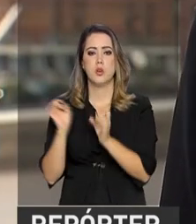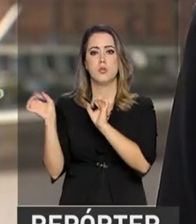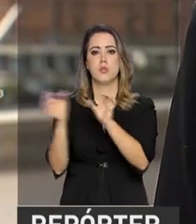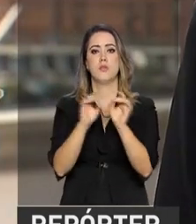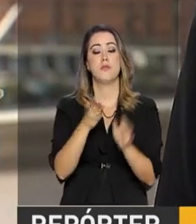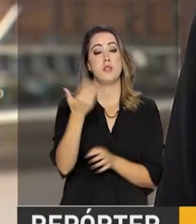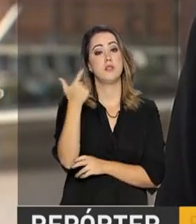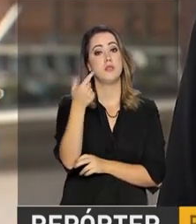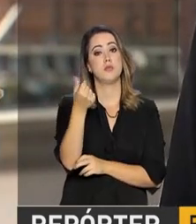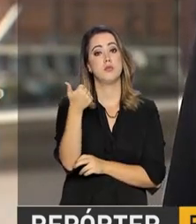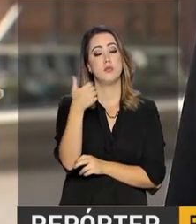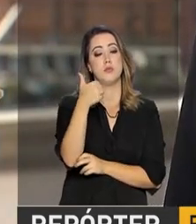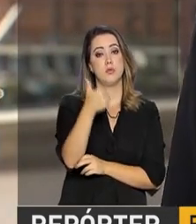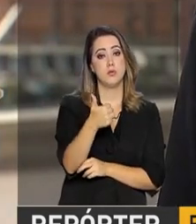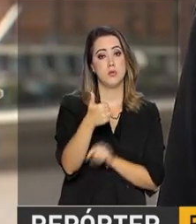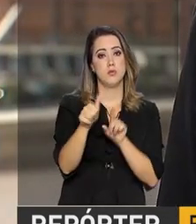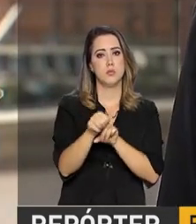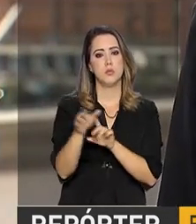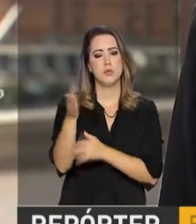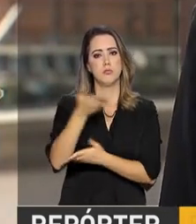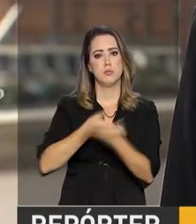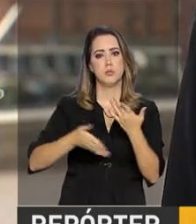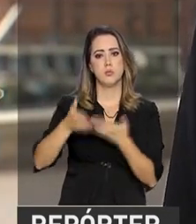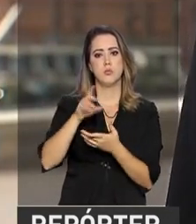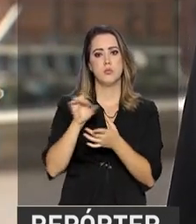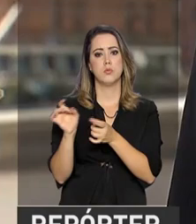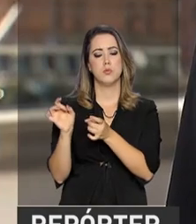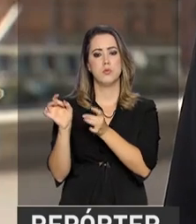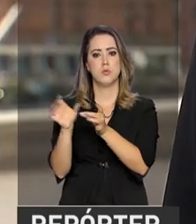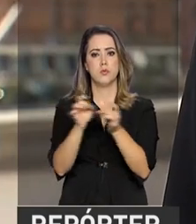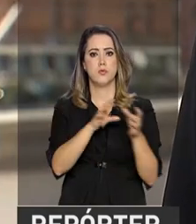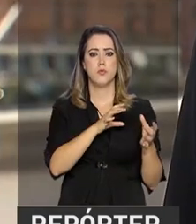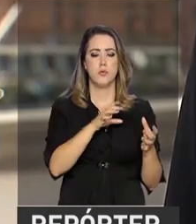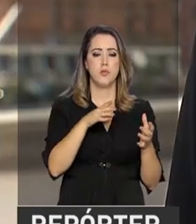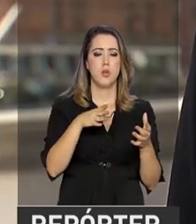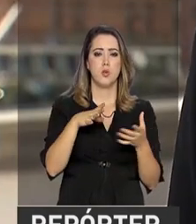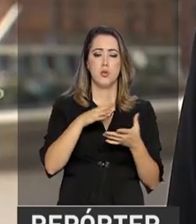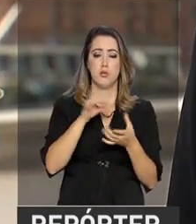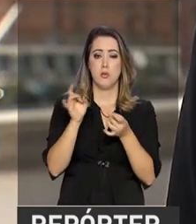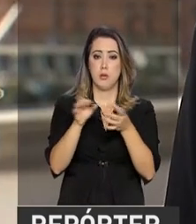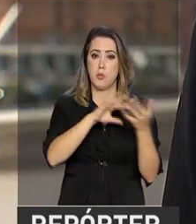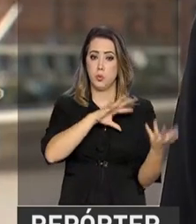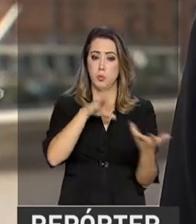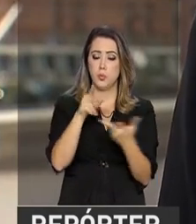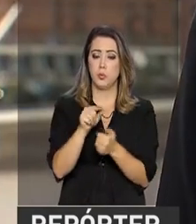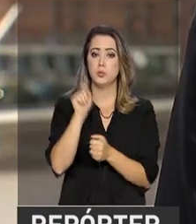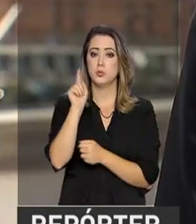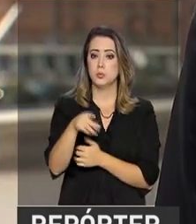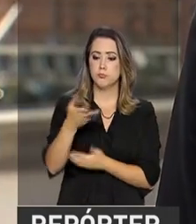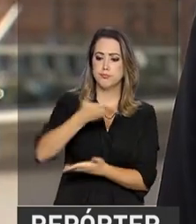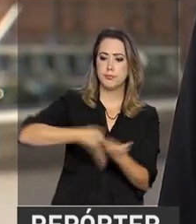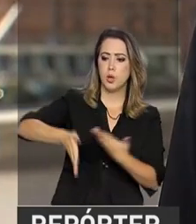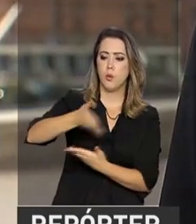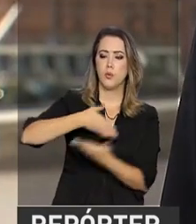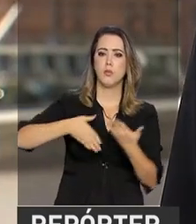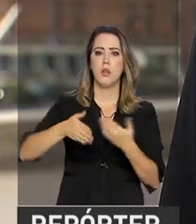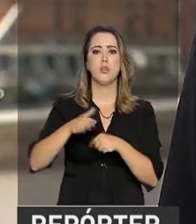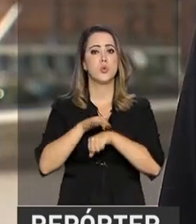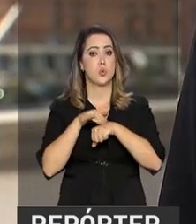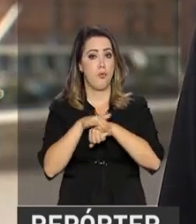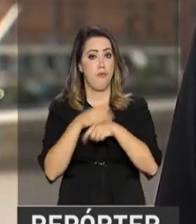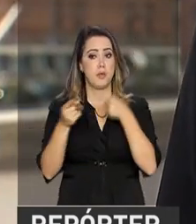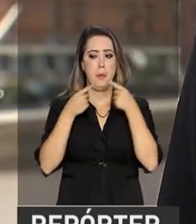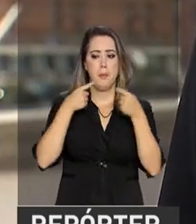2001 a nadadora de liberalização do comércio mundial como o próprio nome diz a rodada buscou solucionar